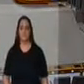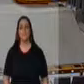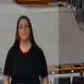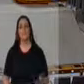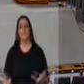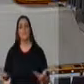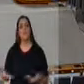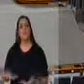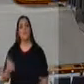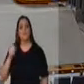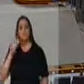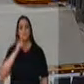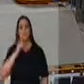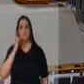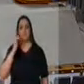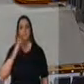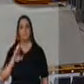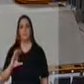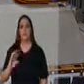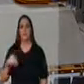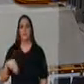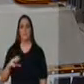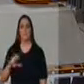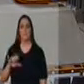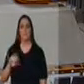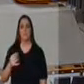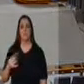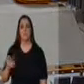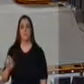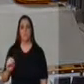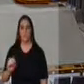passo a palavra à deputada Conceição Sampaio.